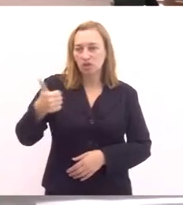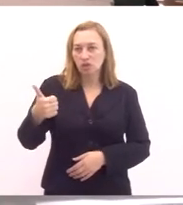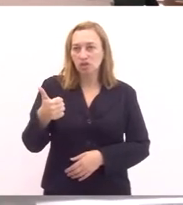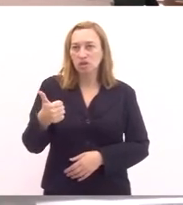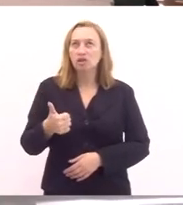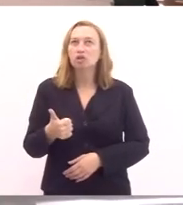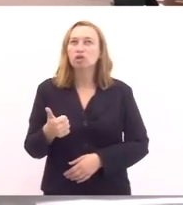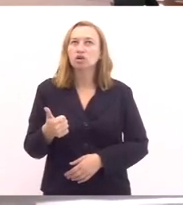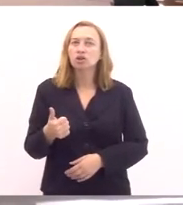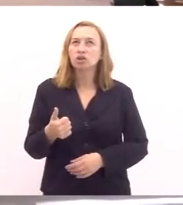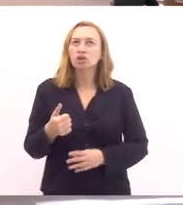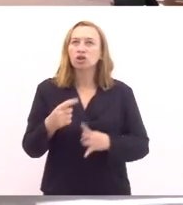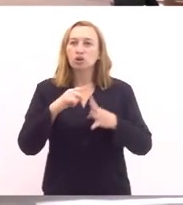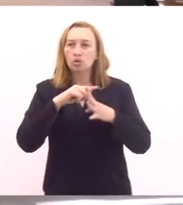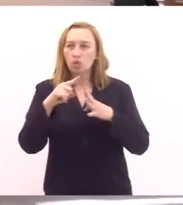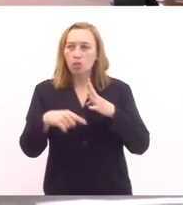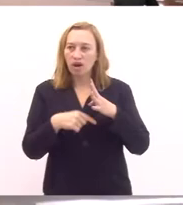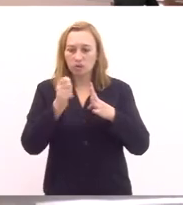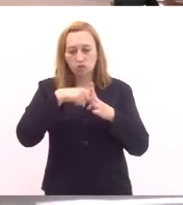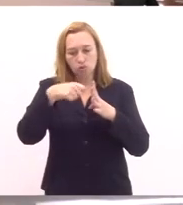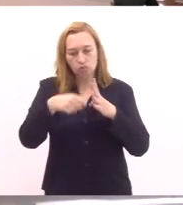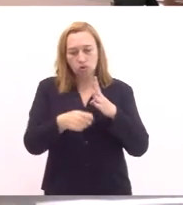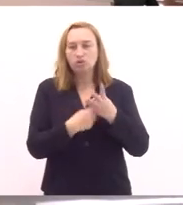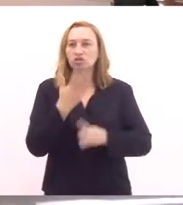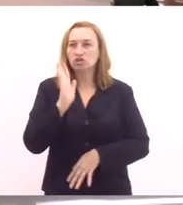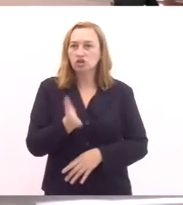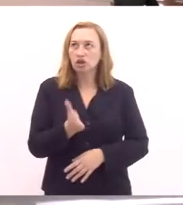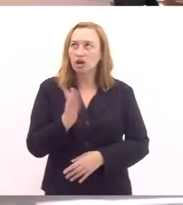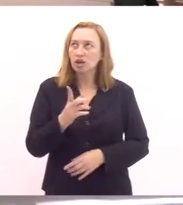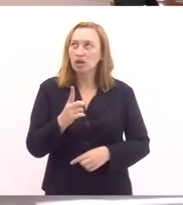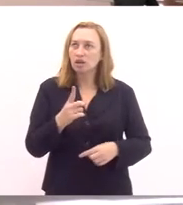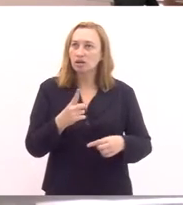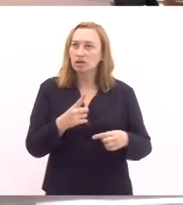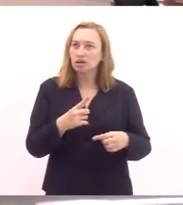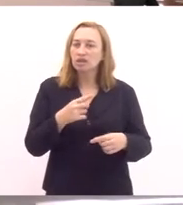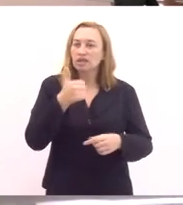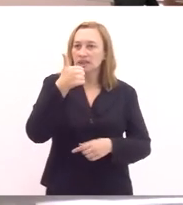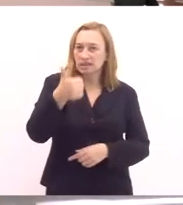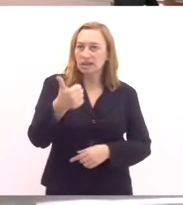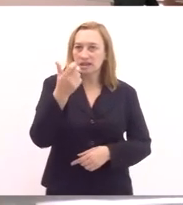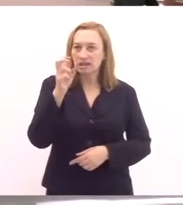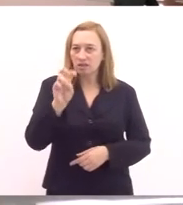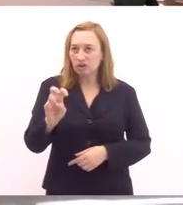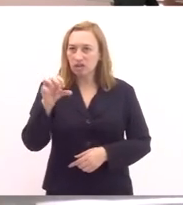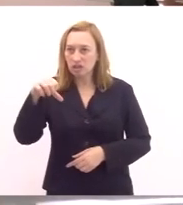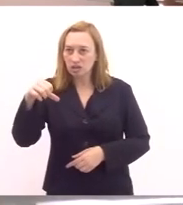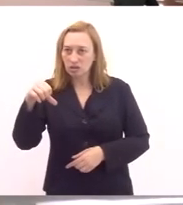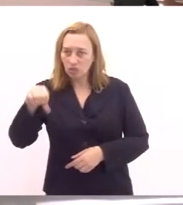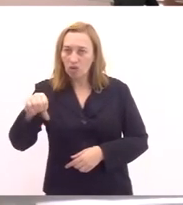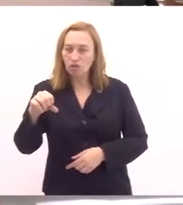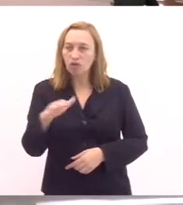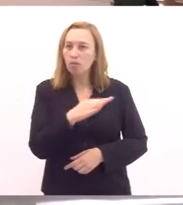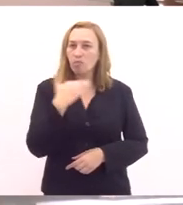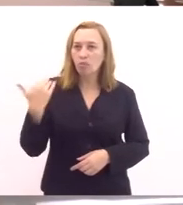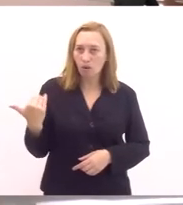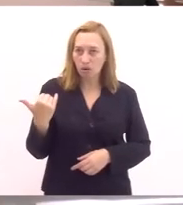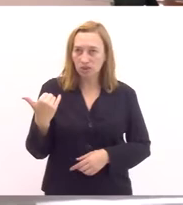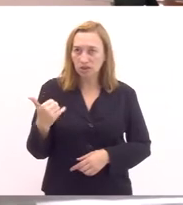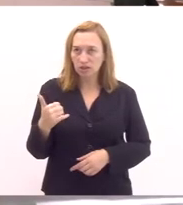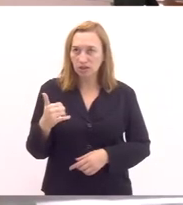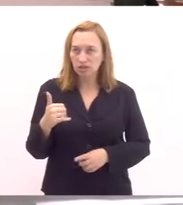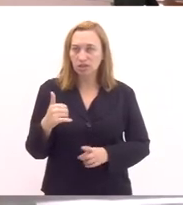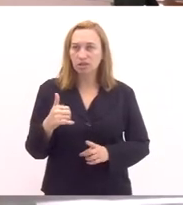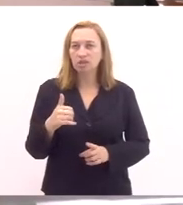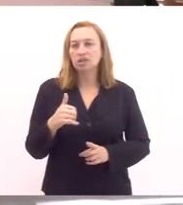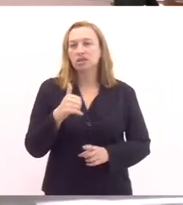só nesse quatro primeiros meses e saltou para onde 159 mortes maternas causadas pela